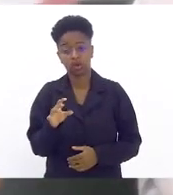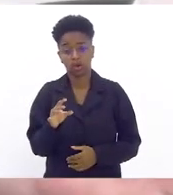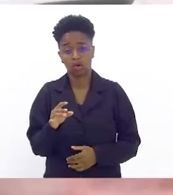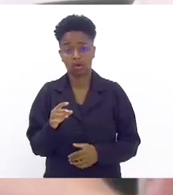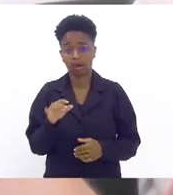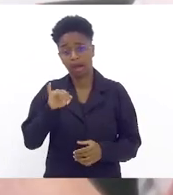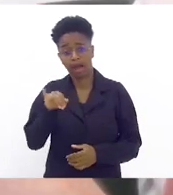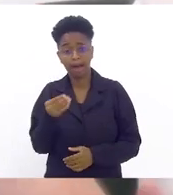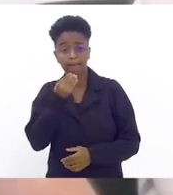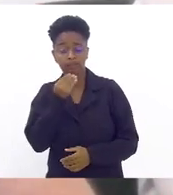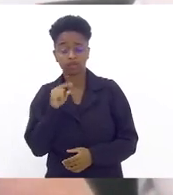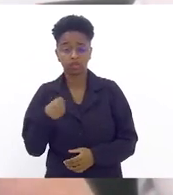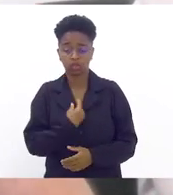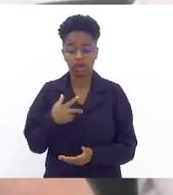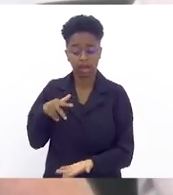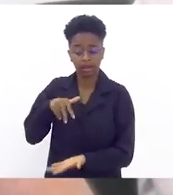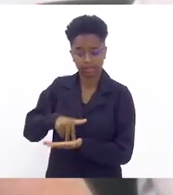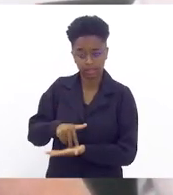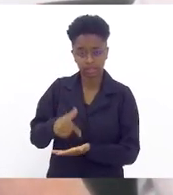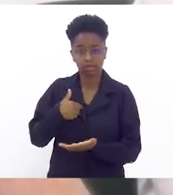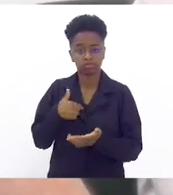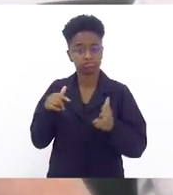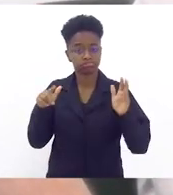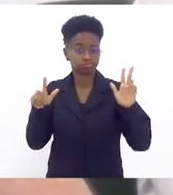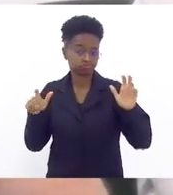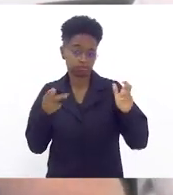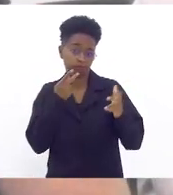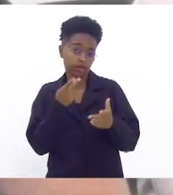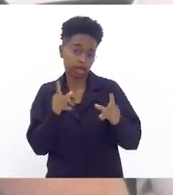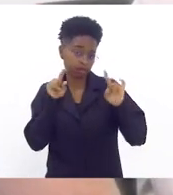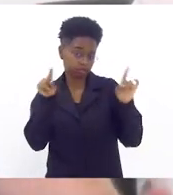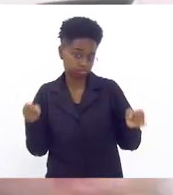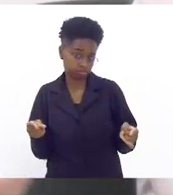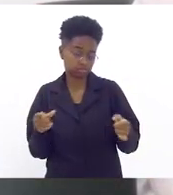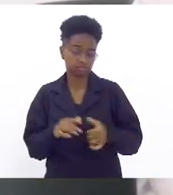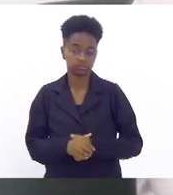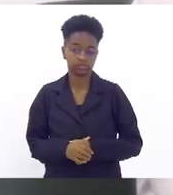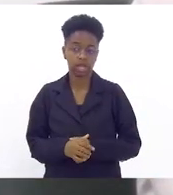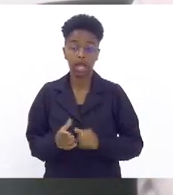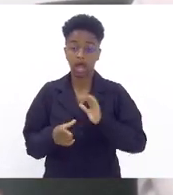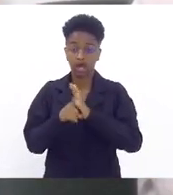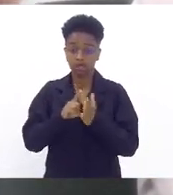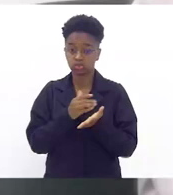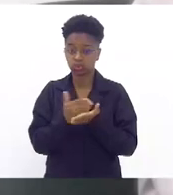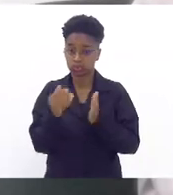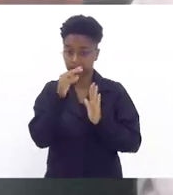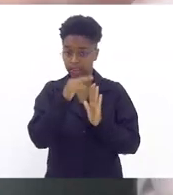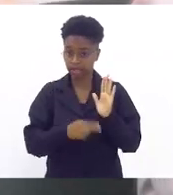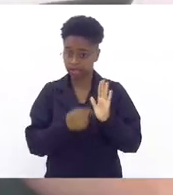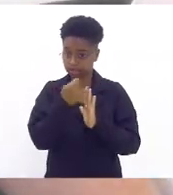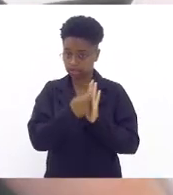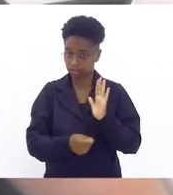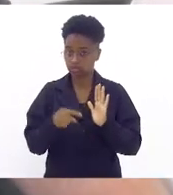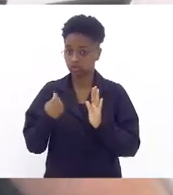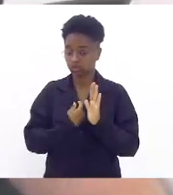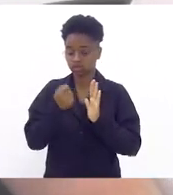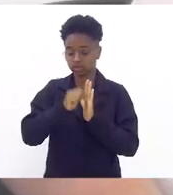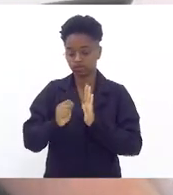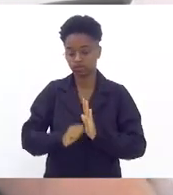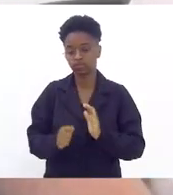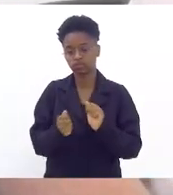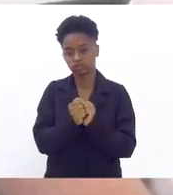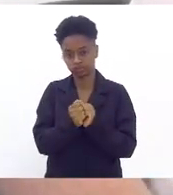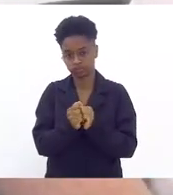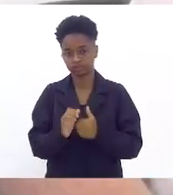aproveitar que a gente tá aqui né é Antes de eu começar a ler esse texto que foi construído por todos nós como uma